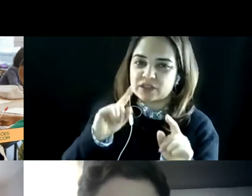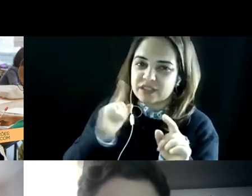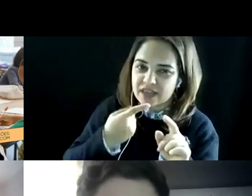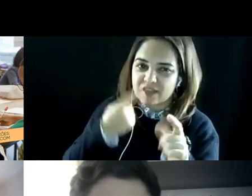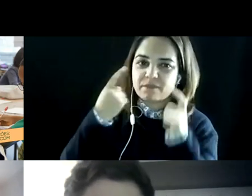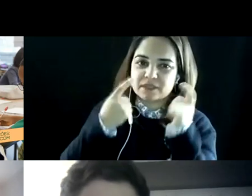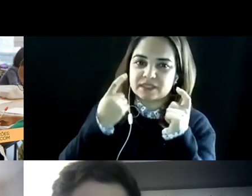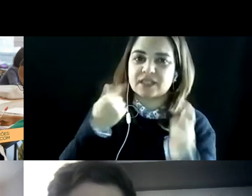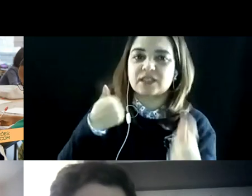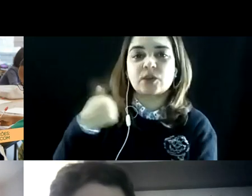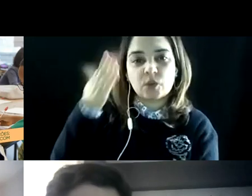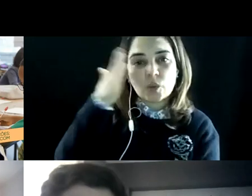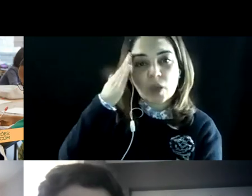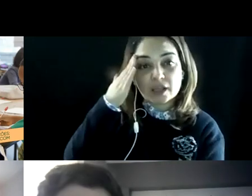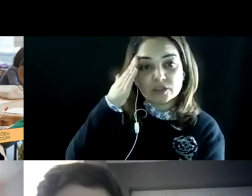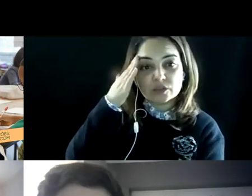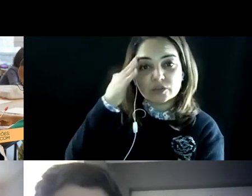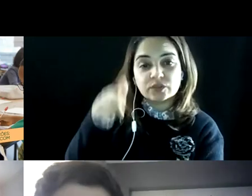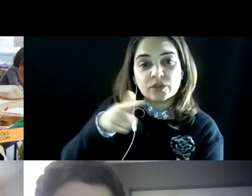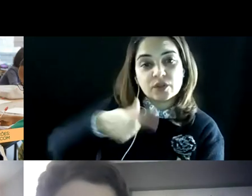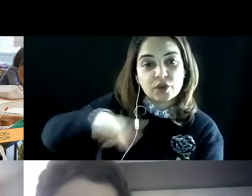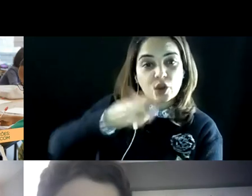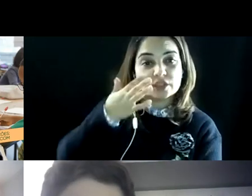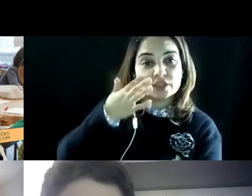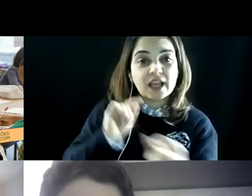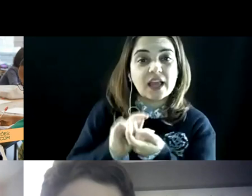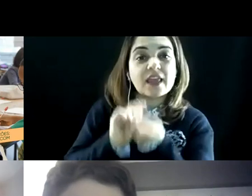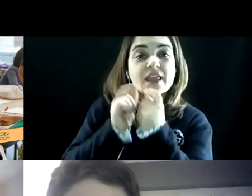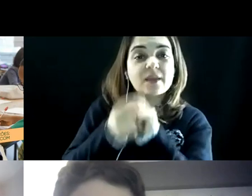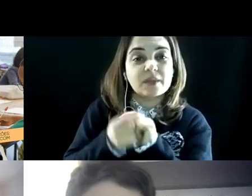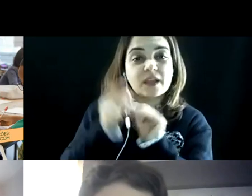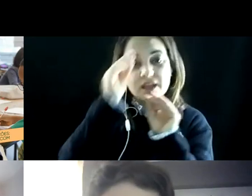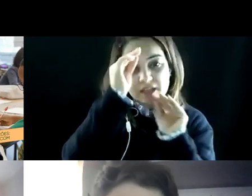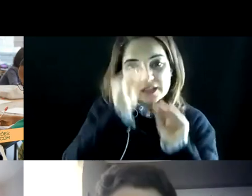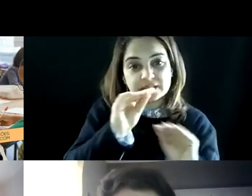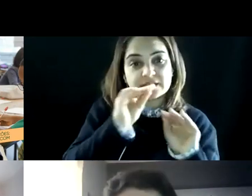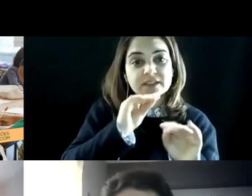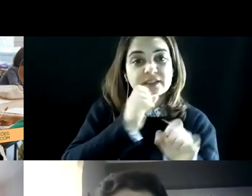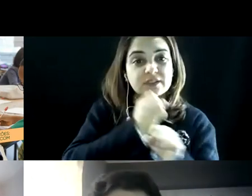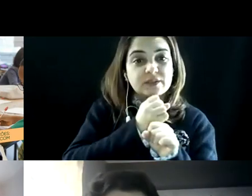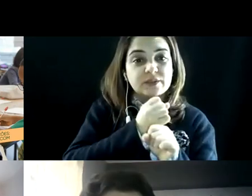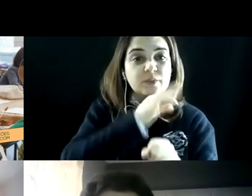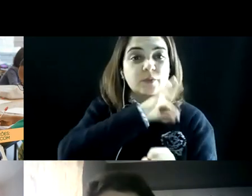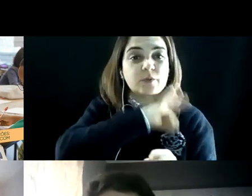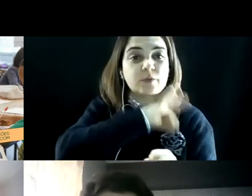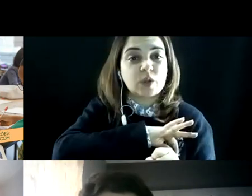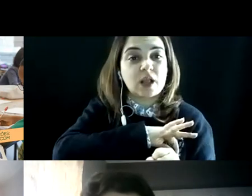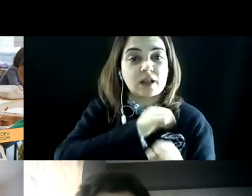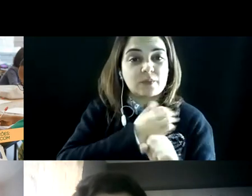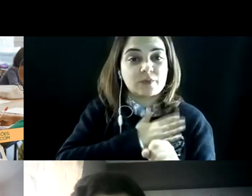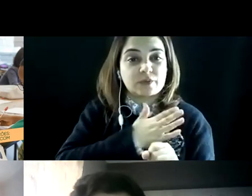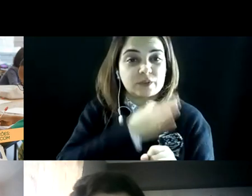que as questões são, no fundo, tentar adaptar o ensino profissional para permitir melhor